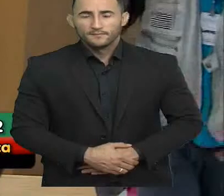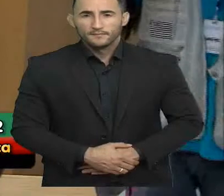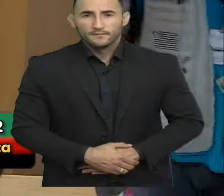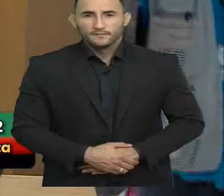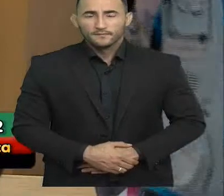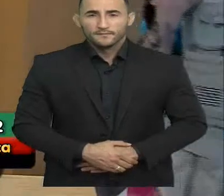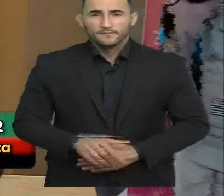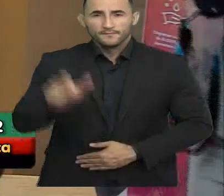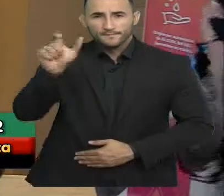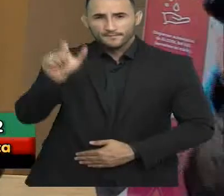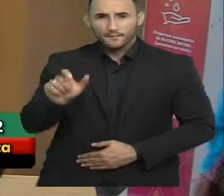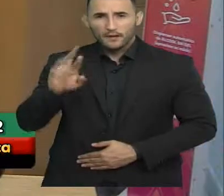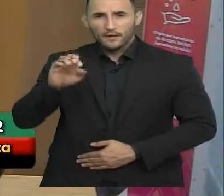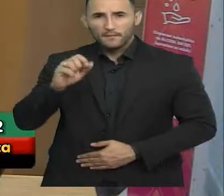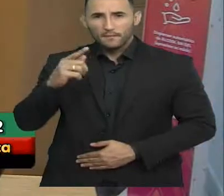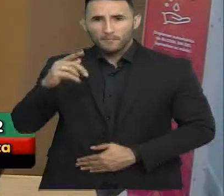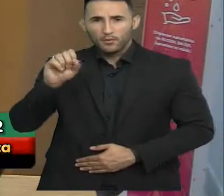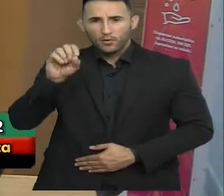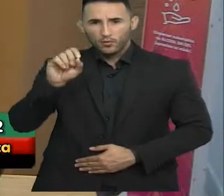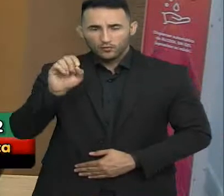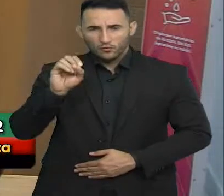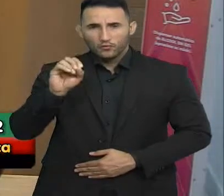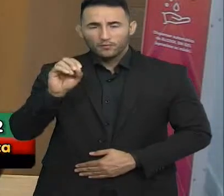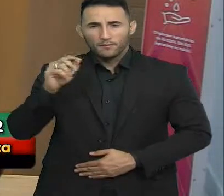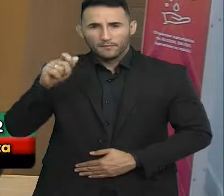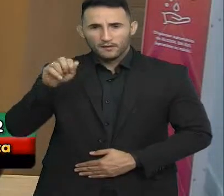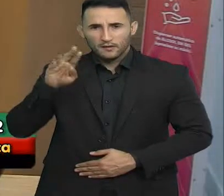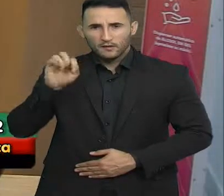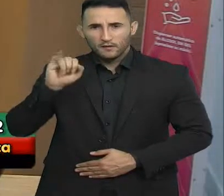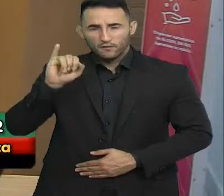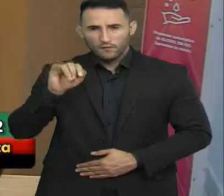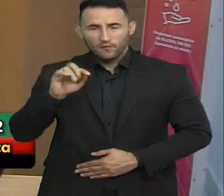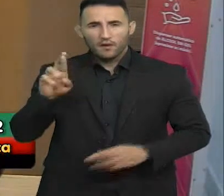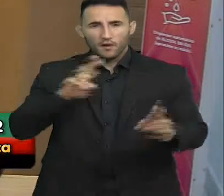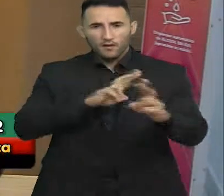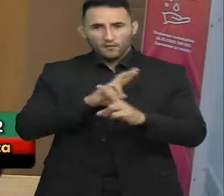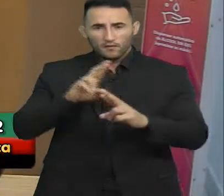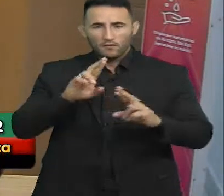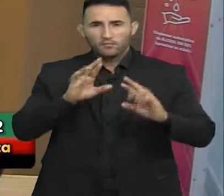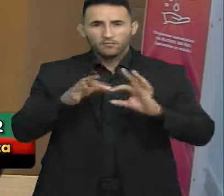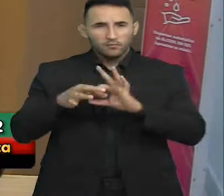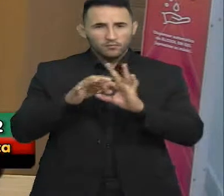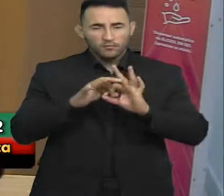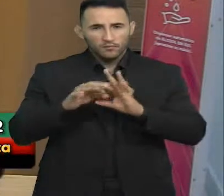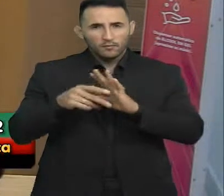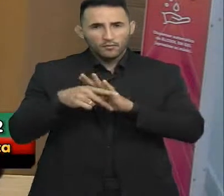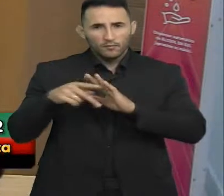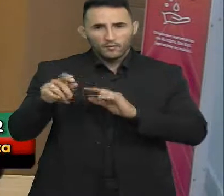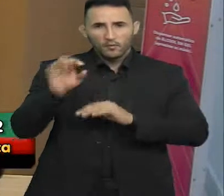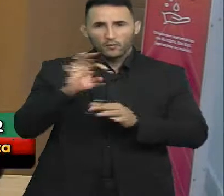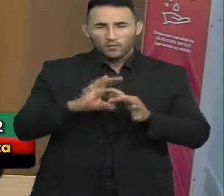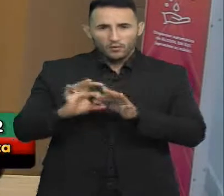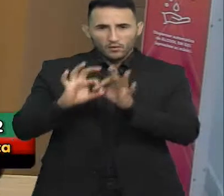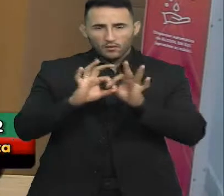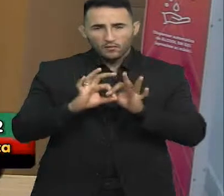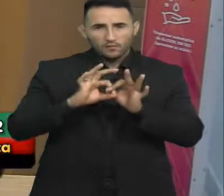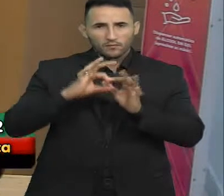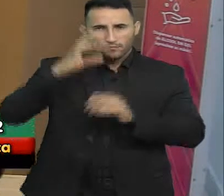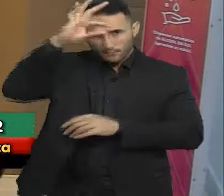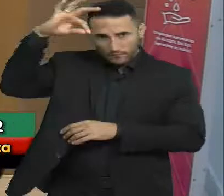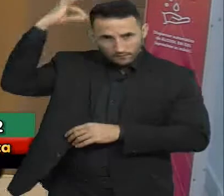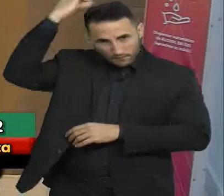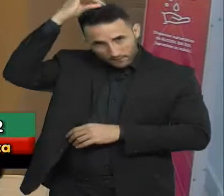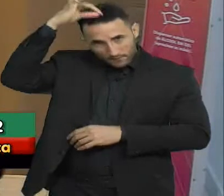Raposo Martins, que é Relações Públicas da USE Osasco, que é a União das Sociedades Espíritas de